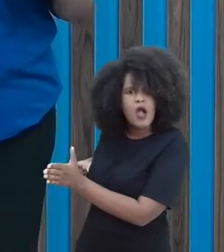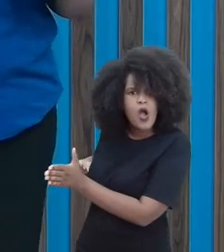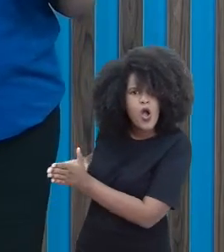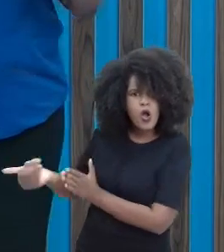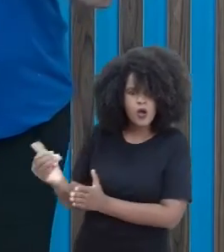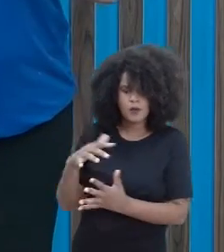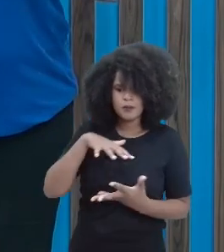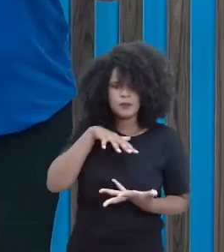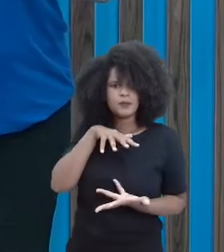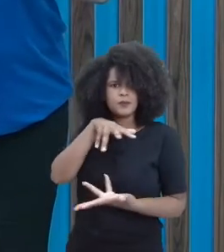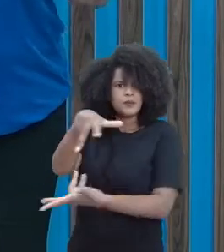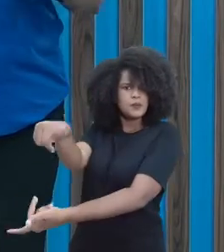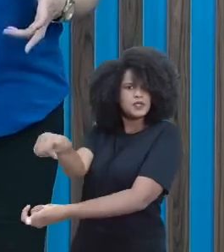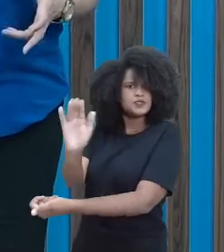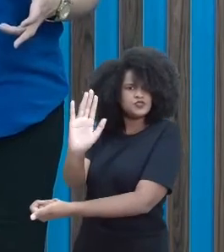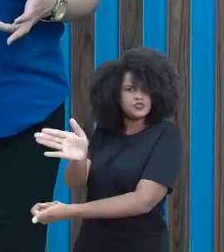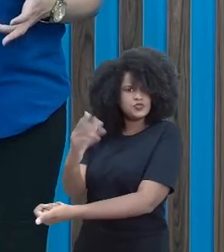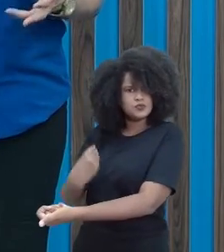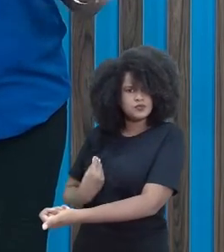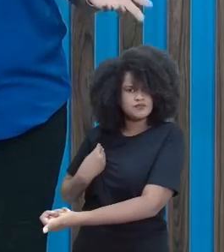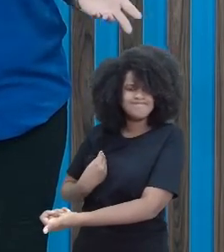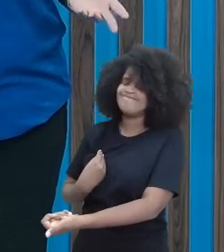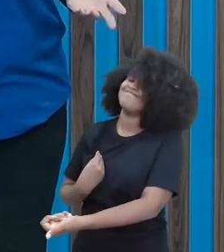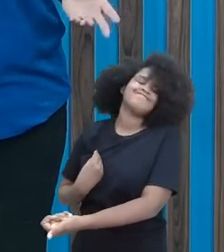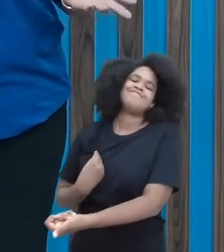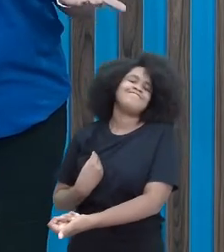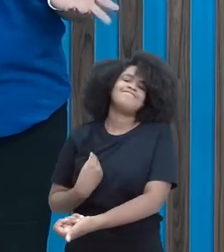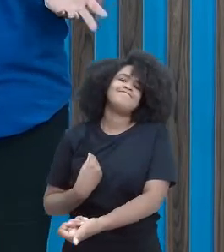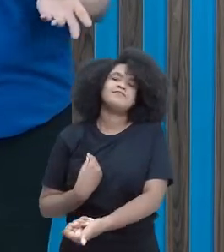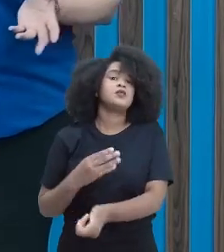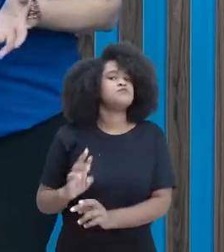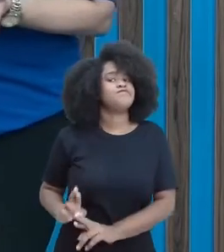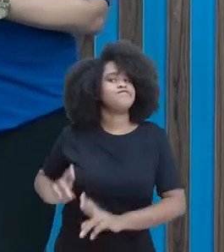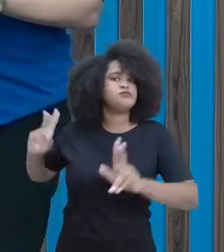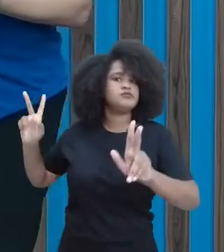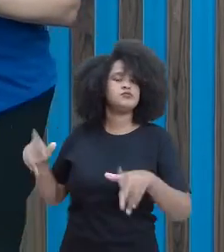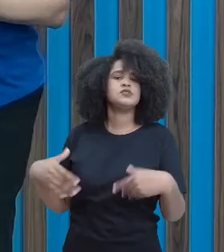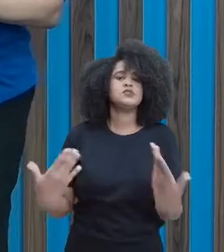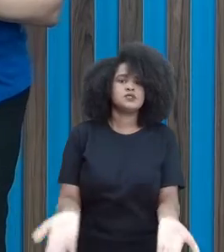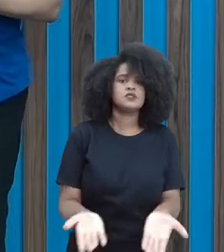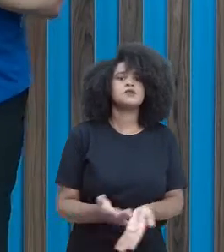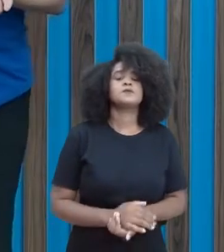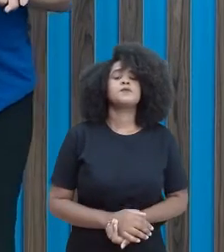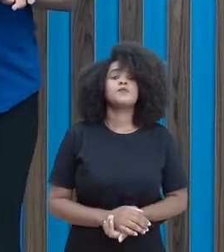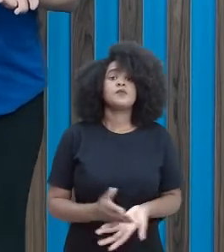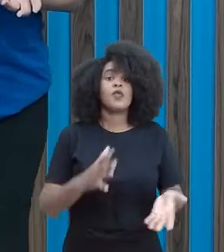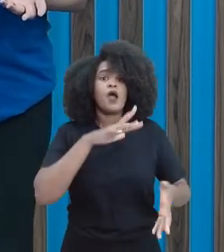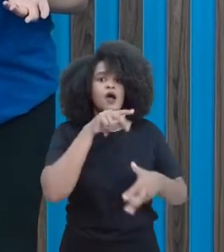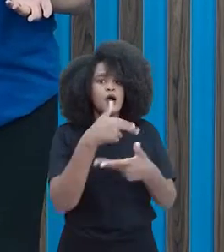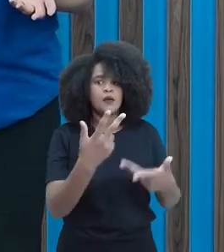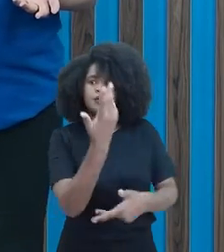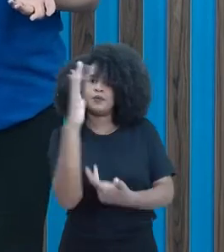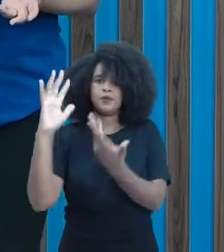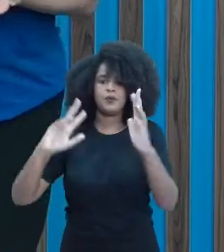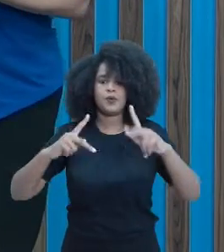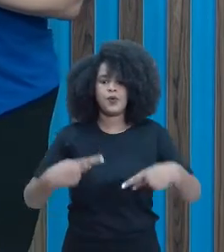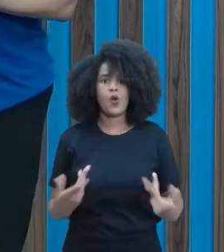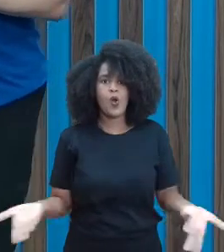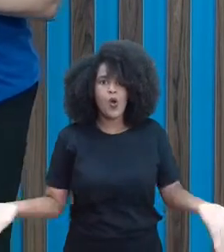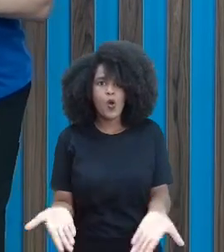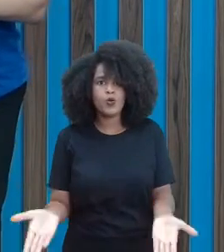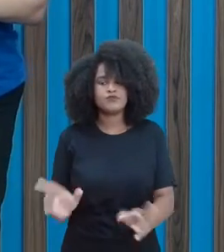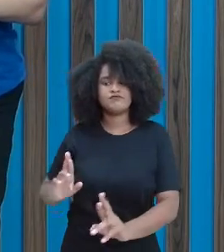início do nosso planeta, né? Não, não era assim. Então, ó, seres conhecidos nem sempre